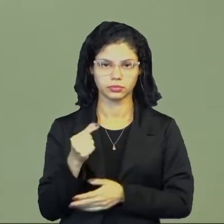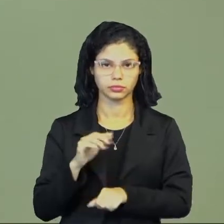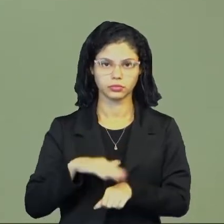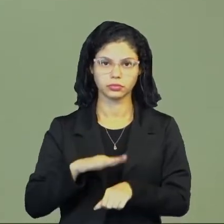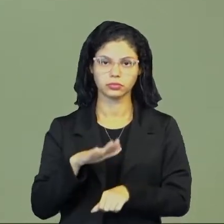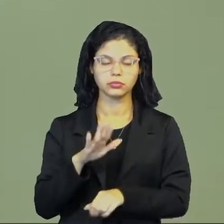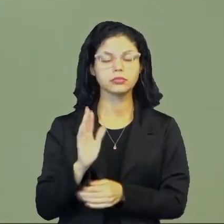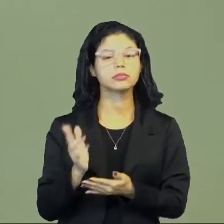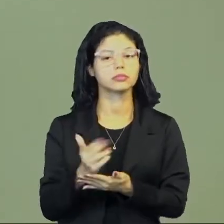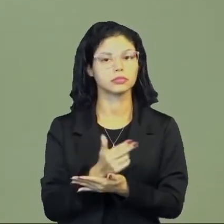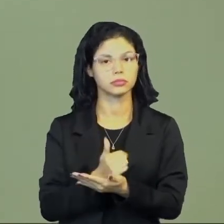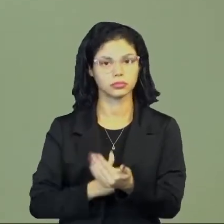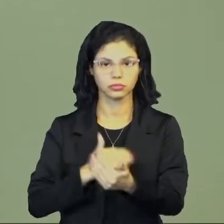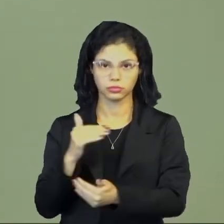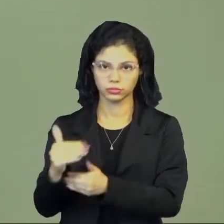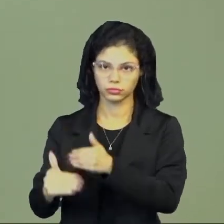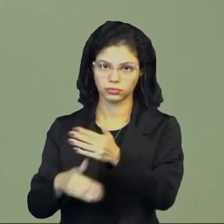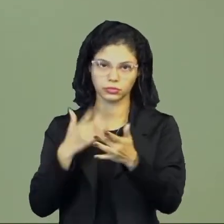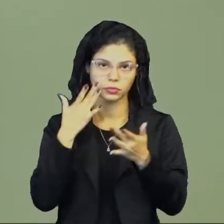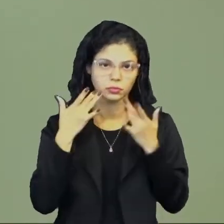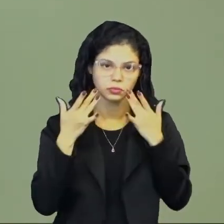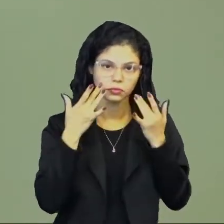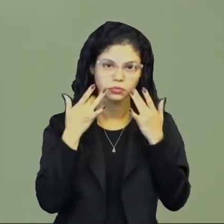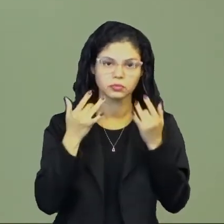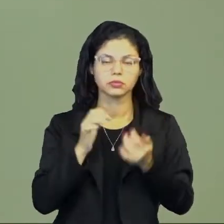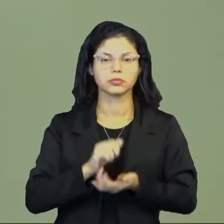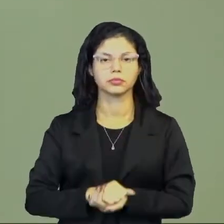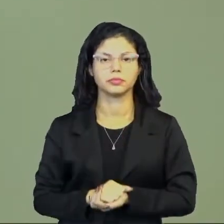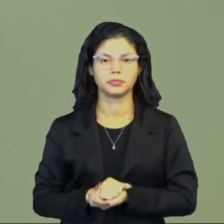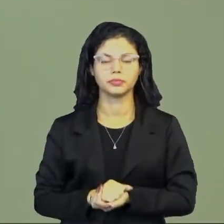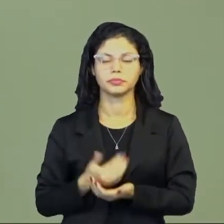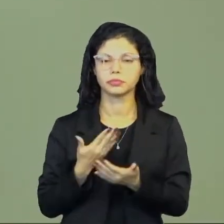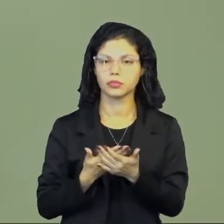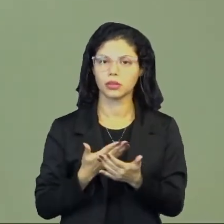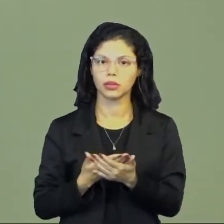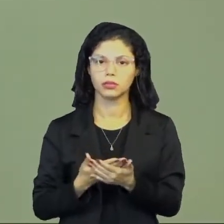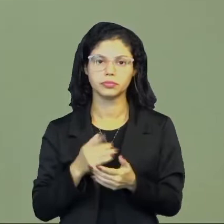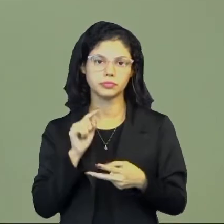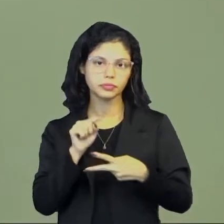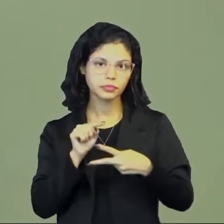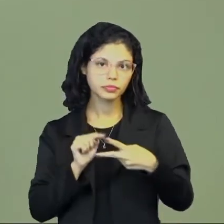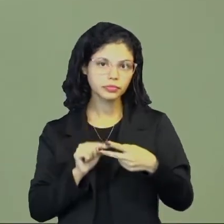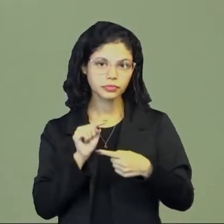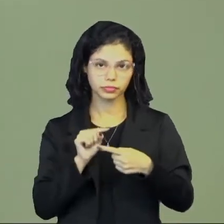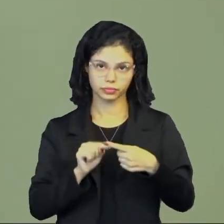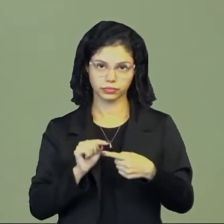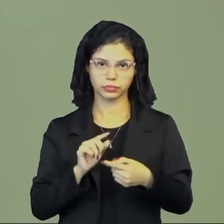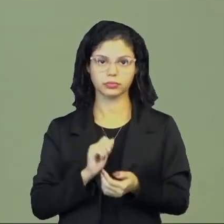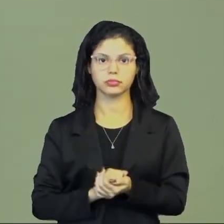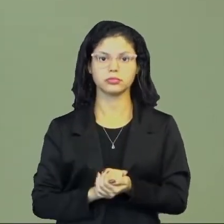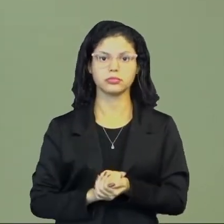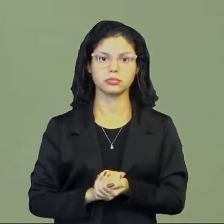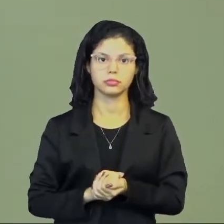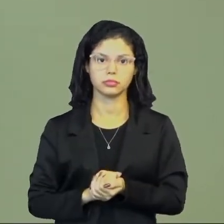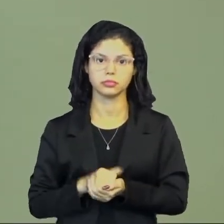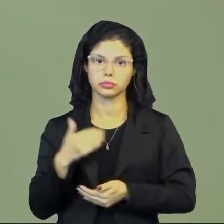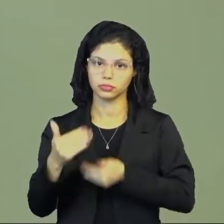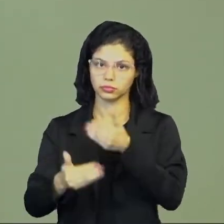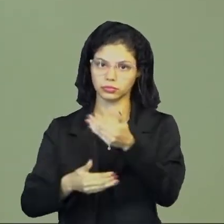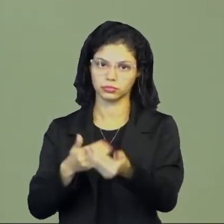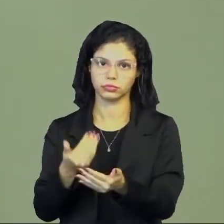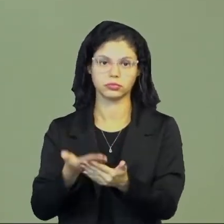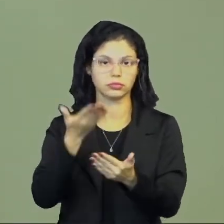mais sobre a evolução do teatro, Esta aula, que é dividida em duas partes, é a evolução do teatro